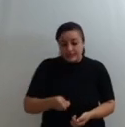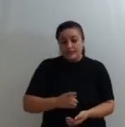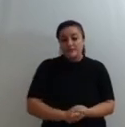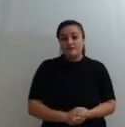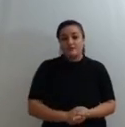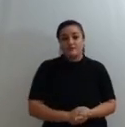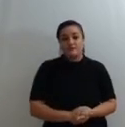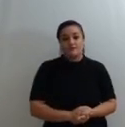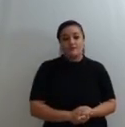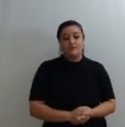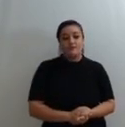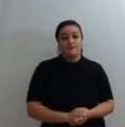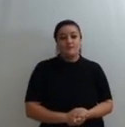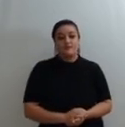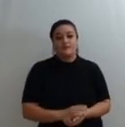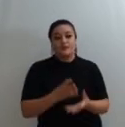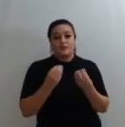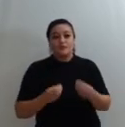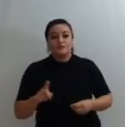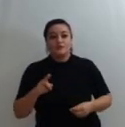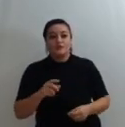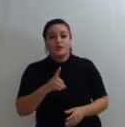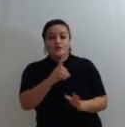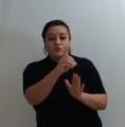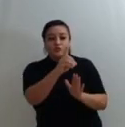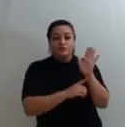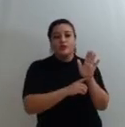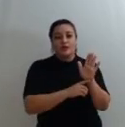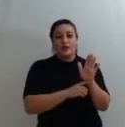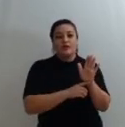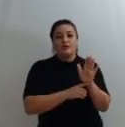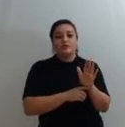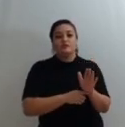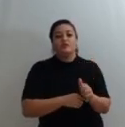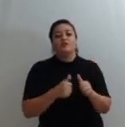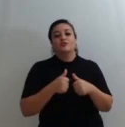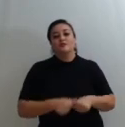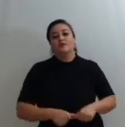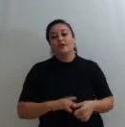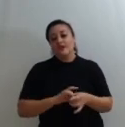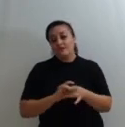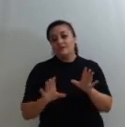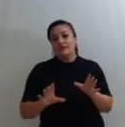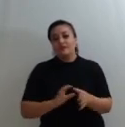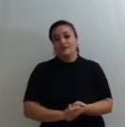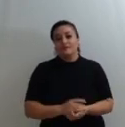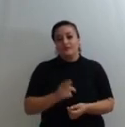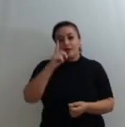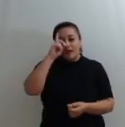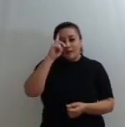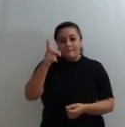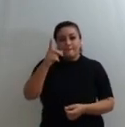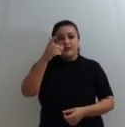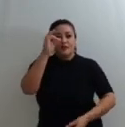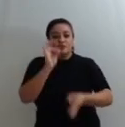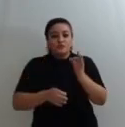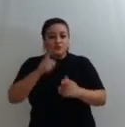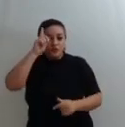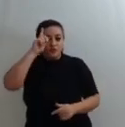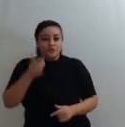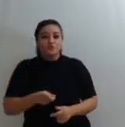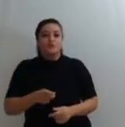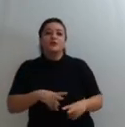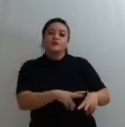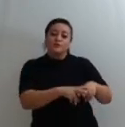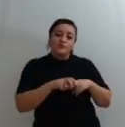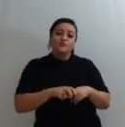impôs a recusa ao direito de recorrer em liberdade, eu acho que o juiz se limitou a dizer que é em razão da condenação, né? Ele